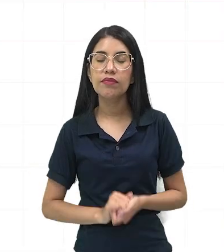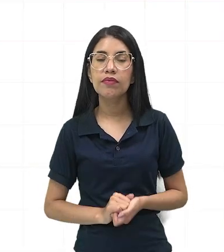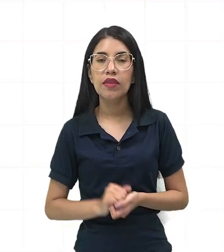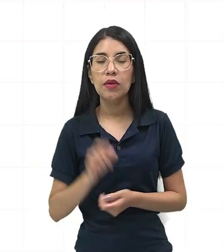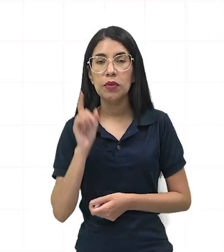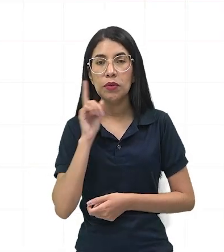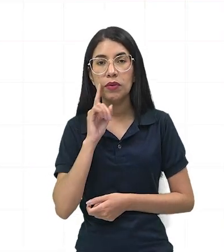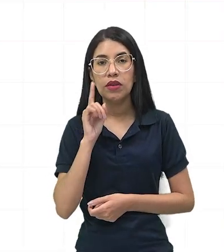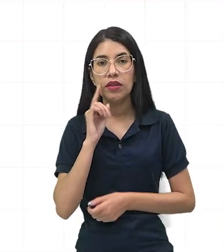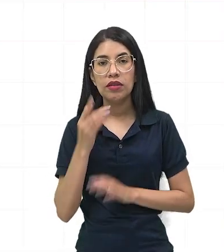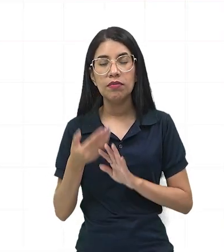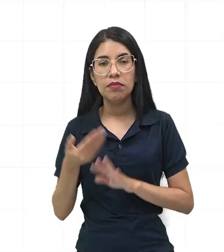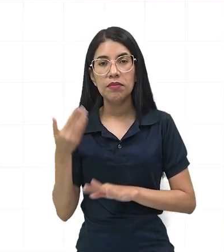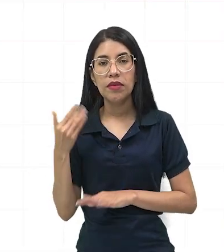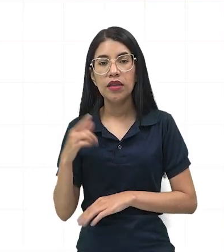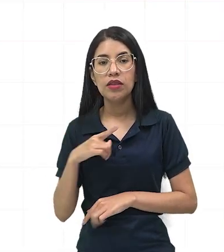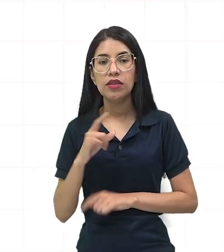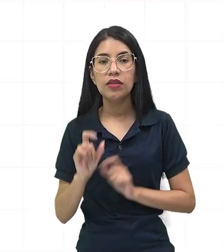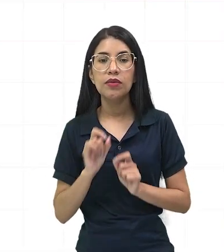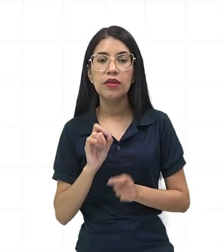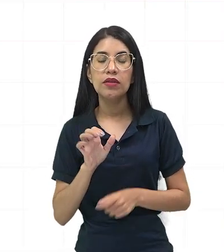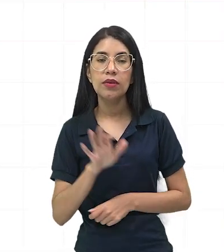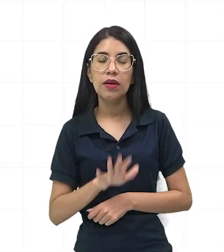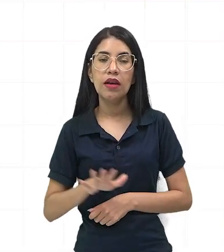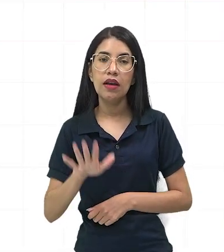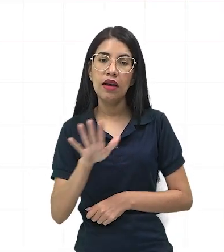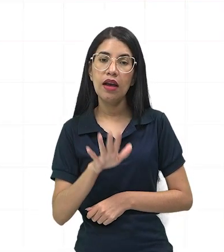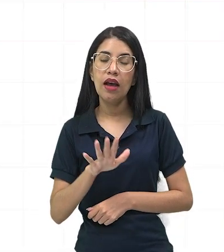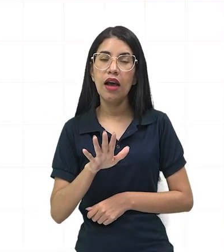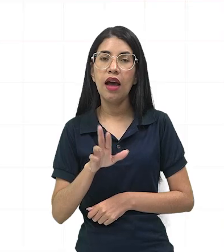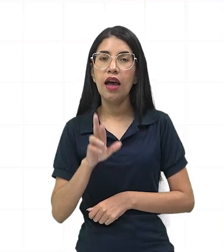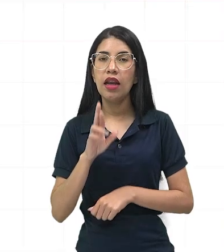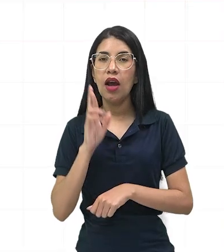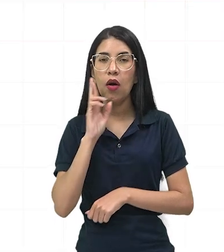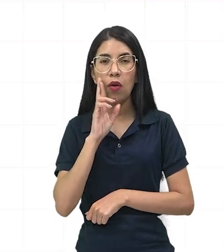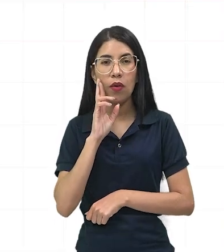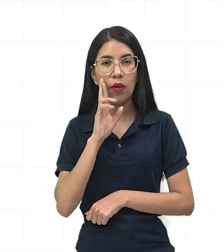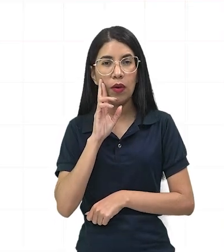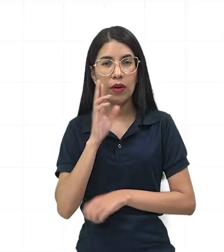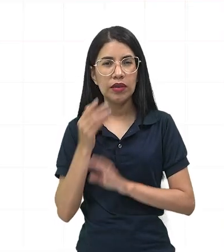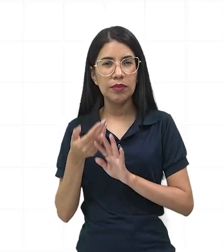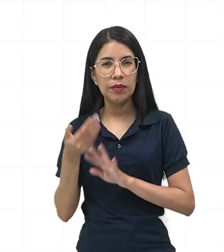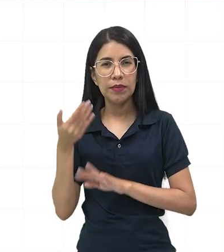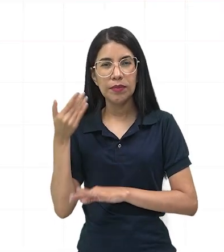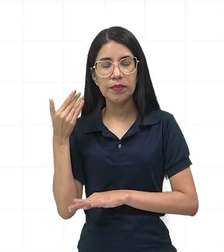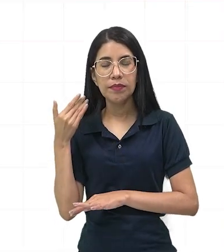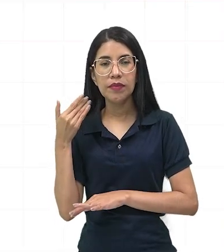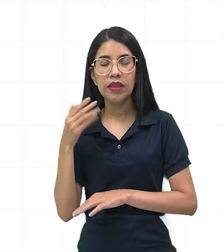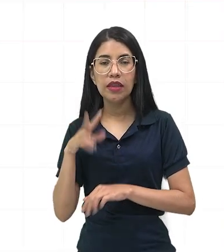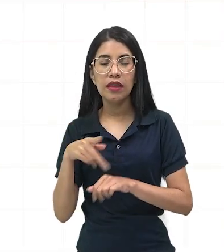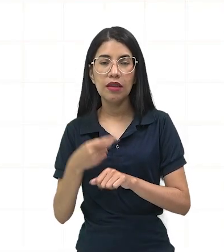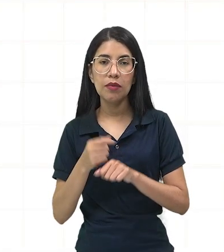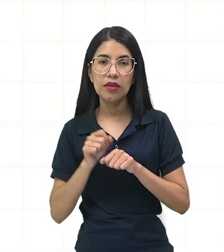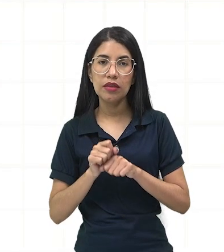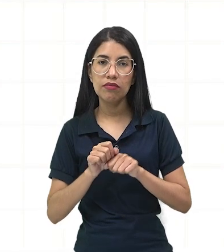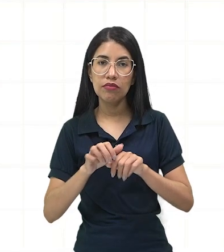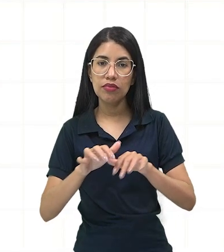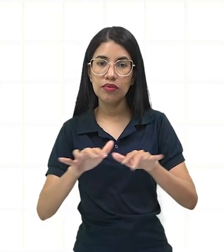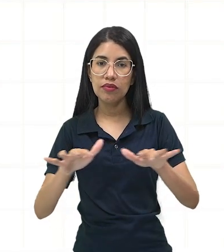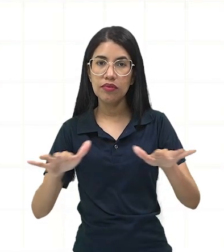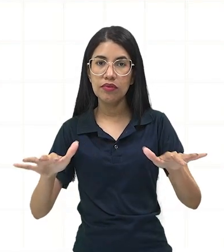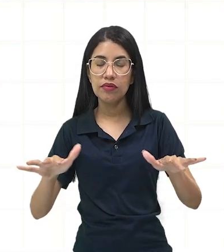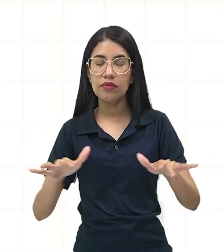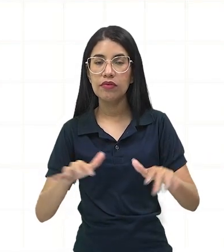era basicamente esse território em rosa, aqui, né, as colônias,